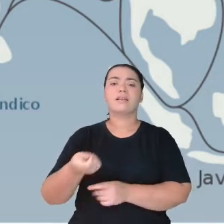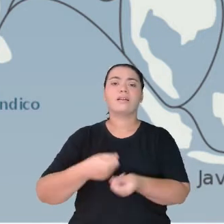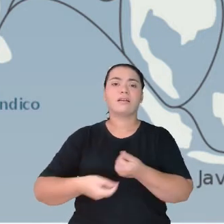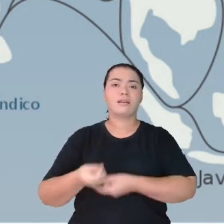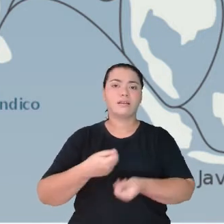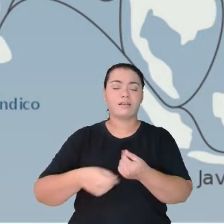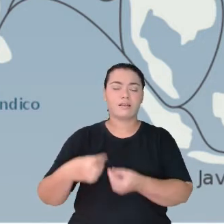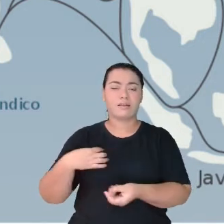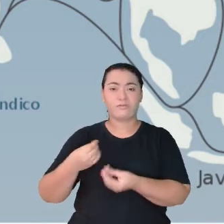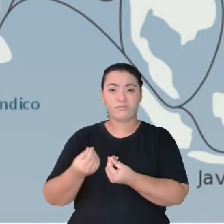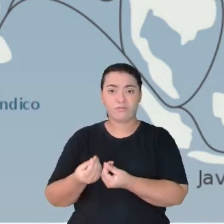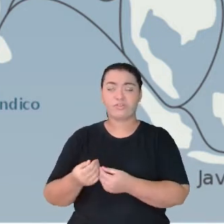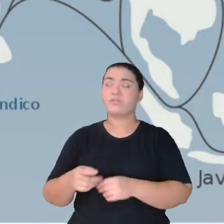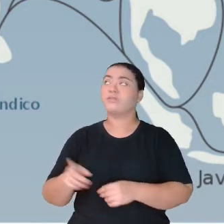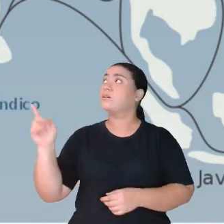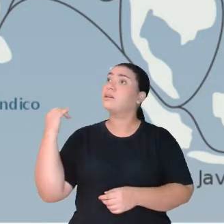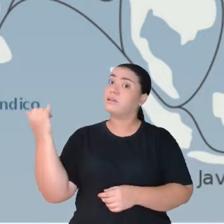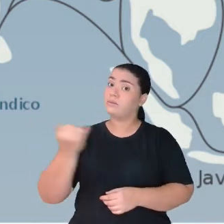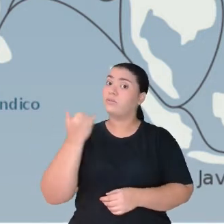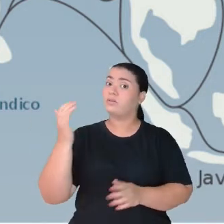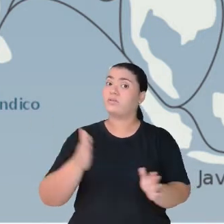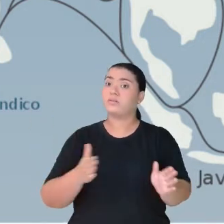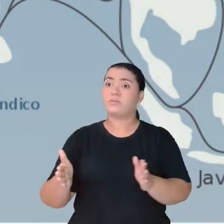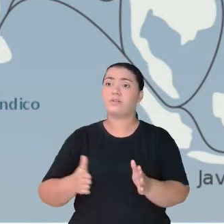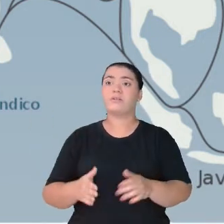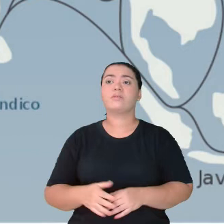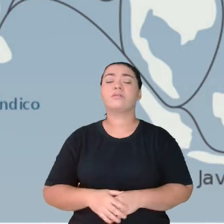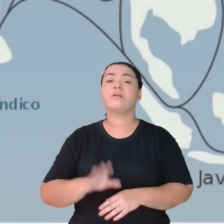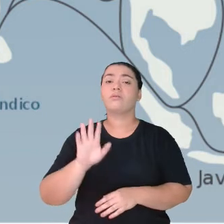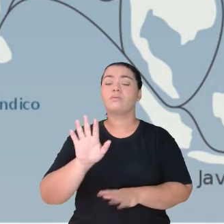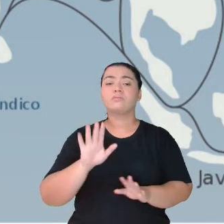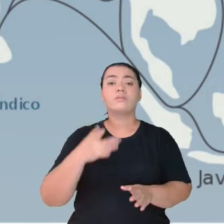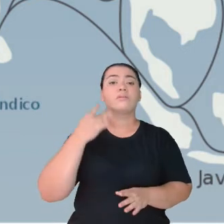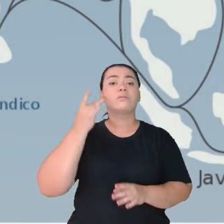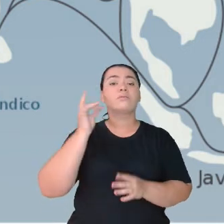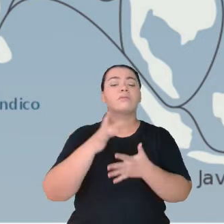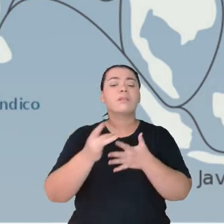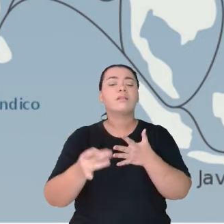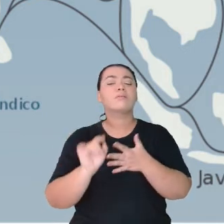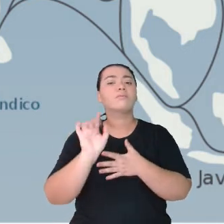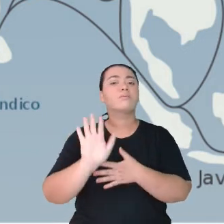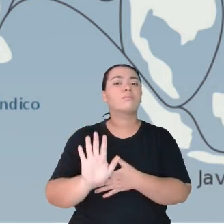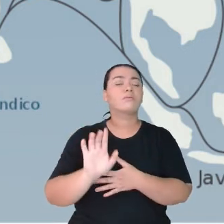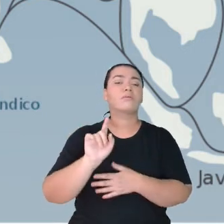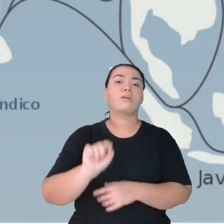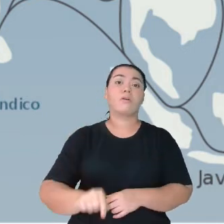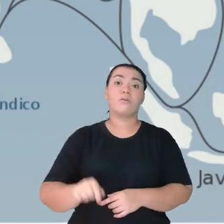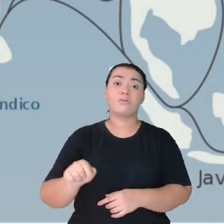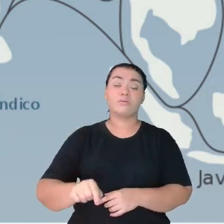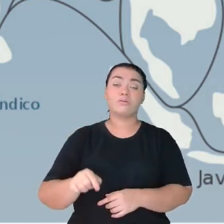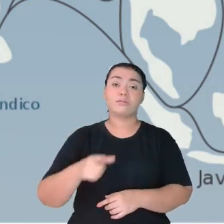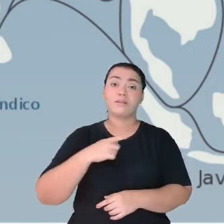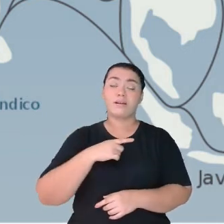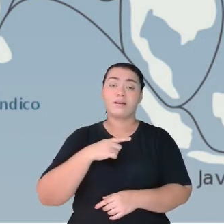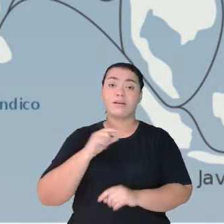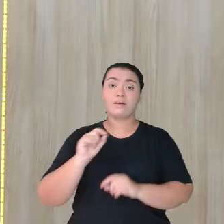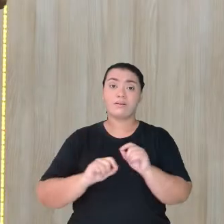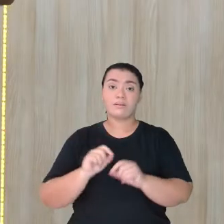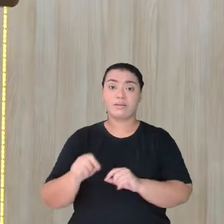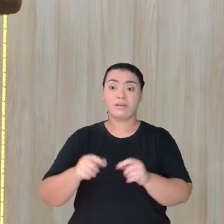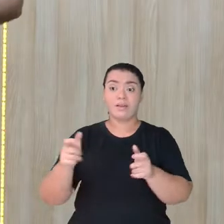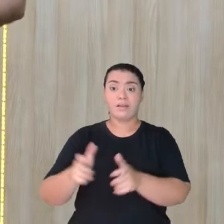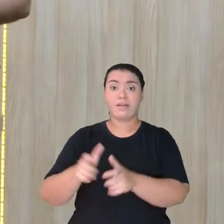muito importante nesse período. Outro detalhe que a gente tem que lembrar é que hoje, devido à questão, né,